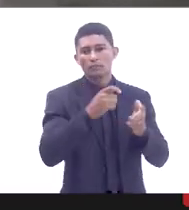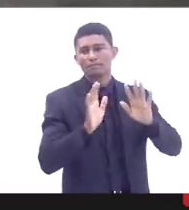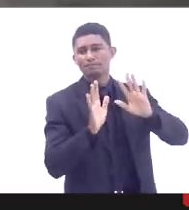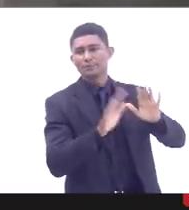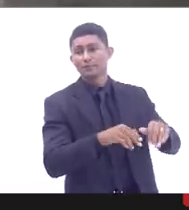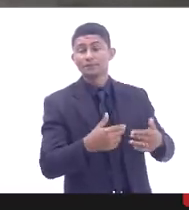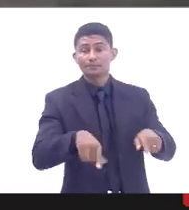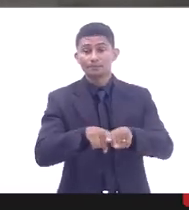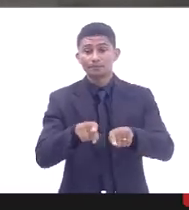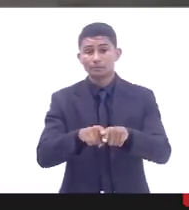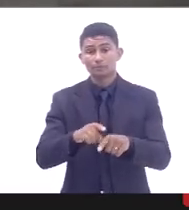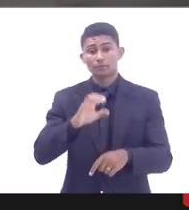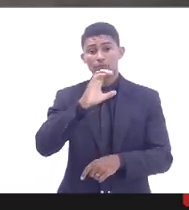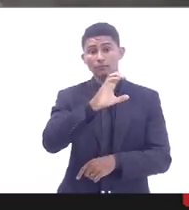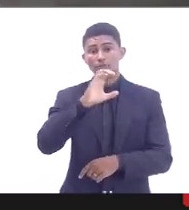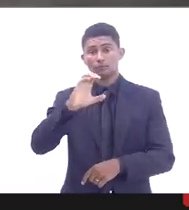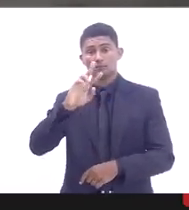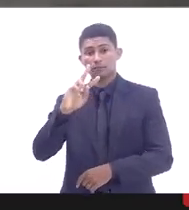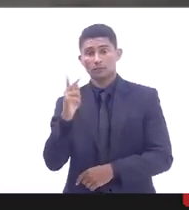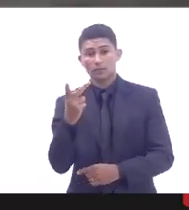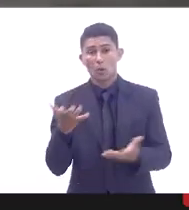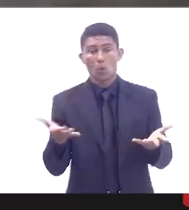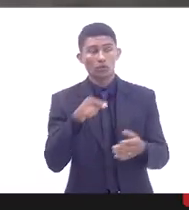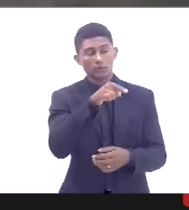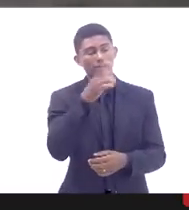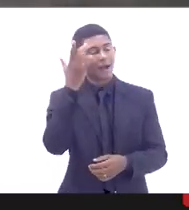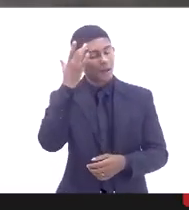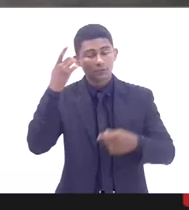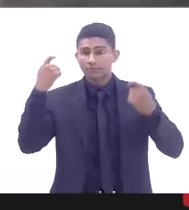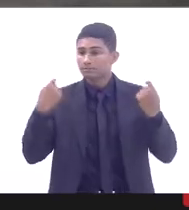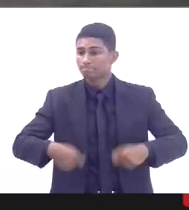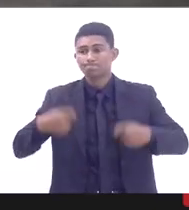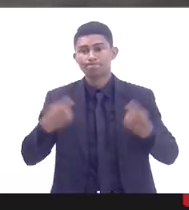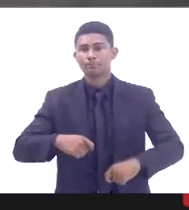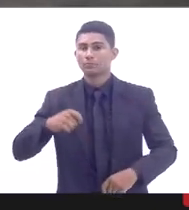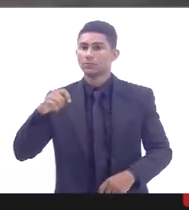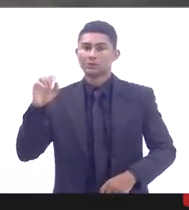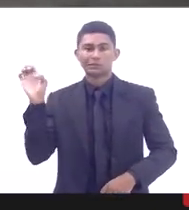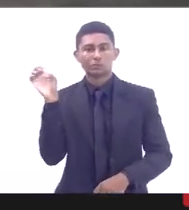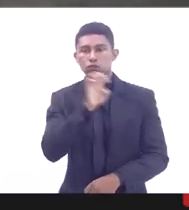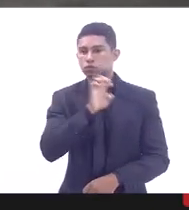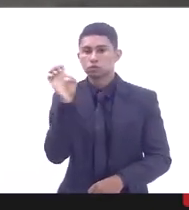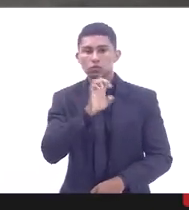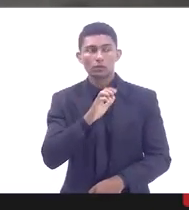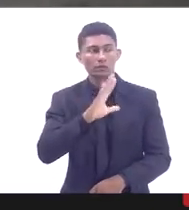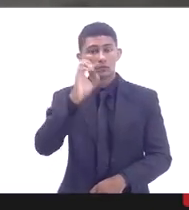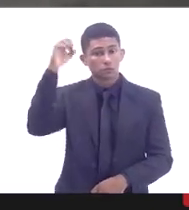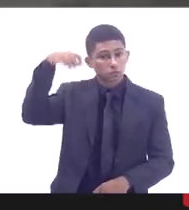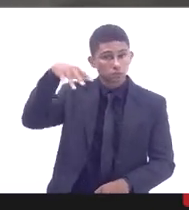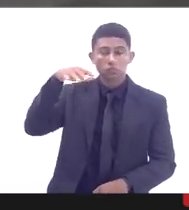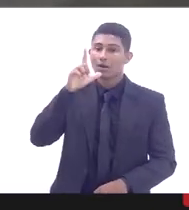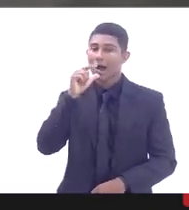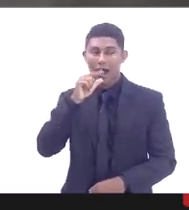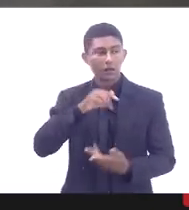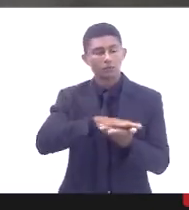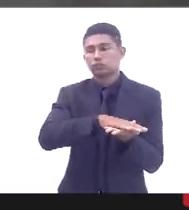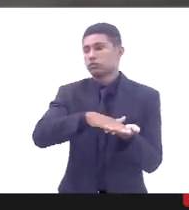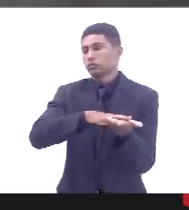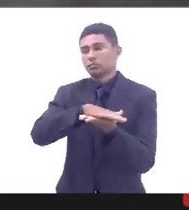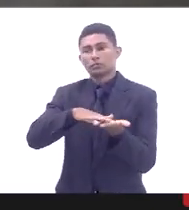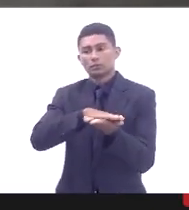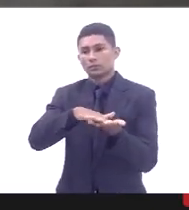do cch hoje eu acho que requer uma medida emergencial nós estamos sem luz sem água